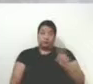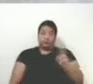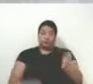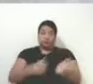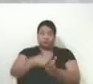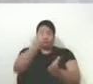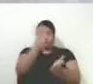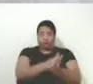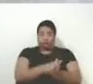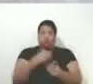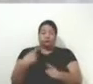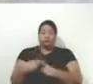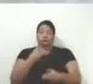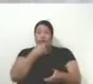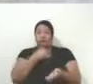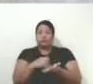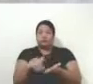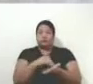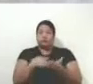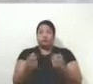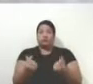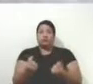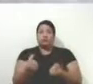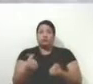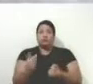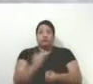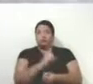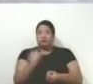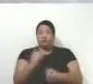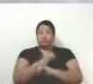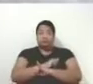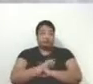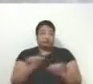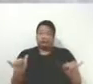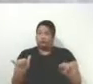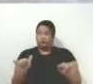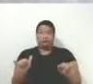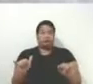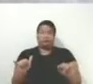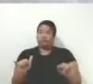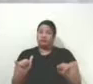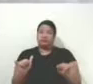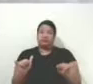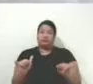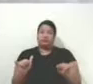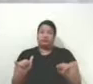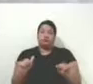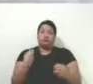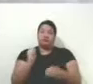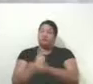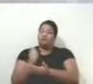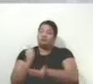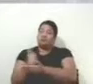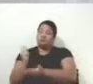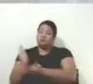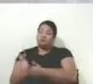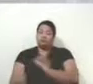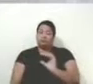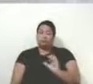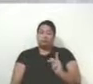Finanças deixou de comunicar a Previdência sobre os pagamentos do CTPS.